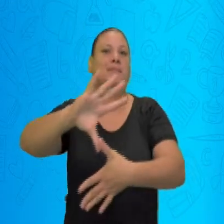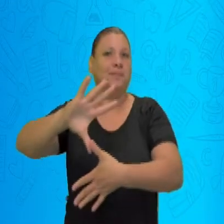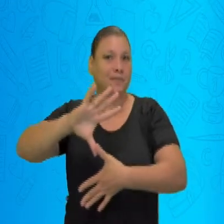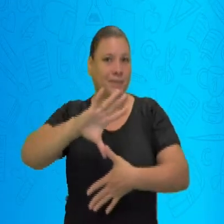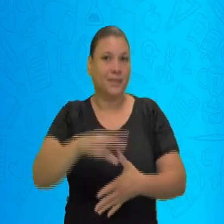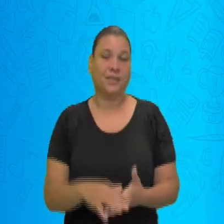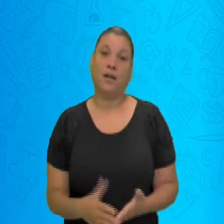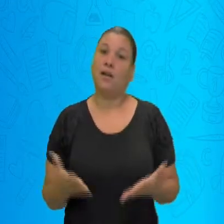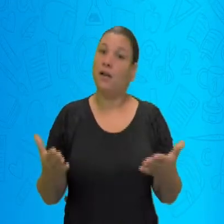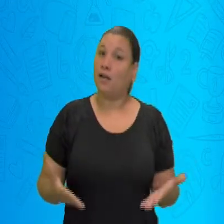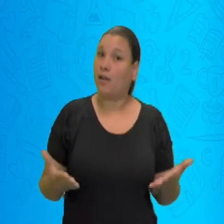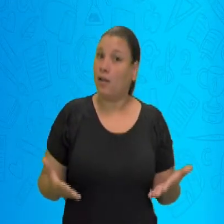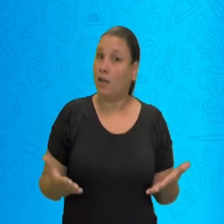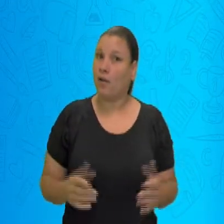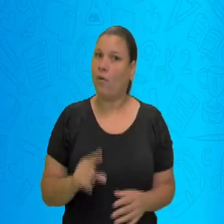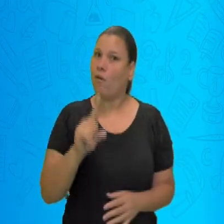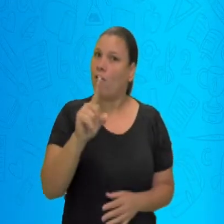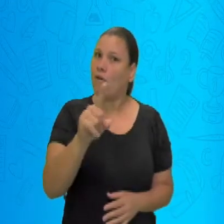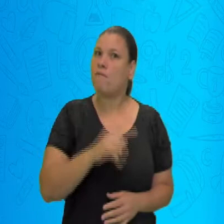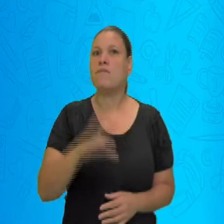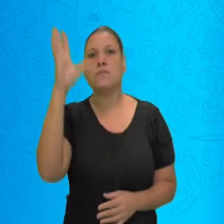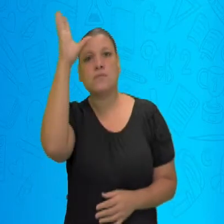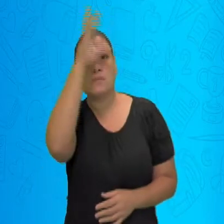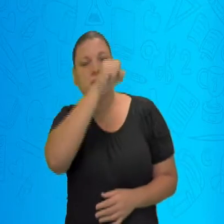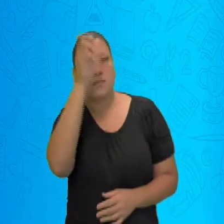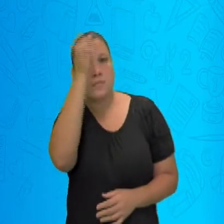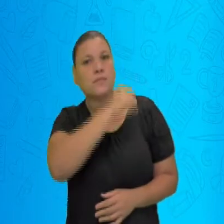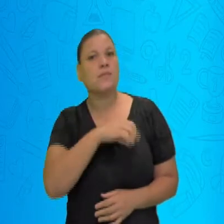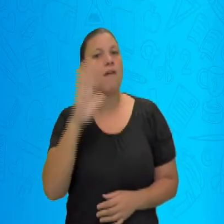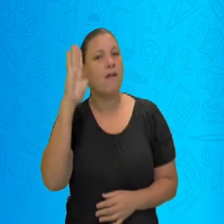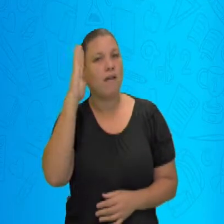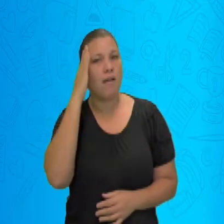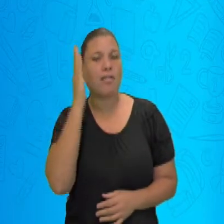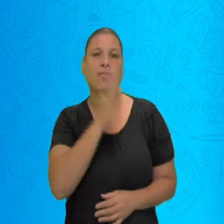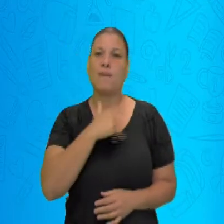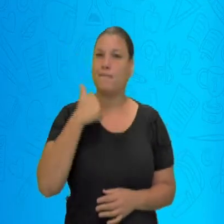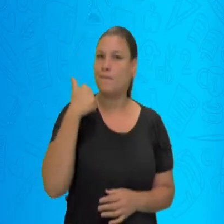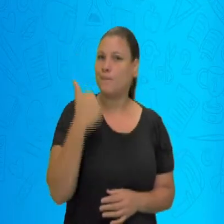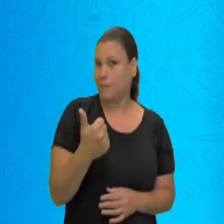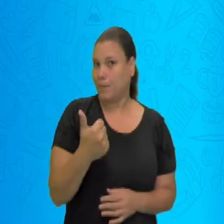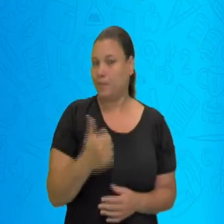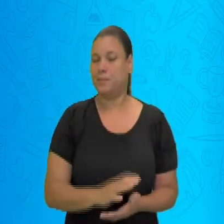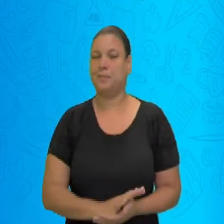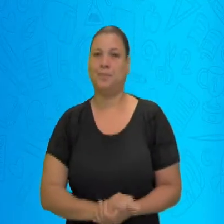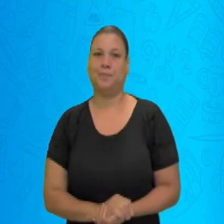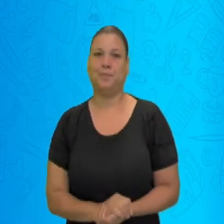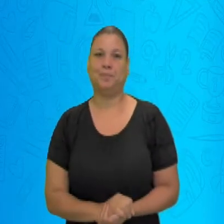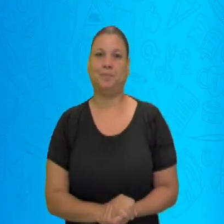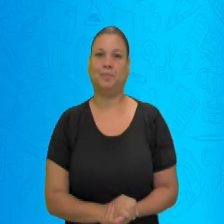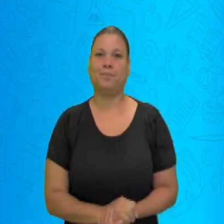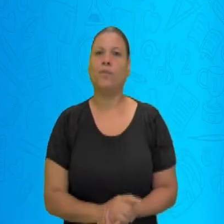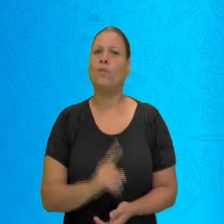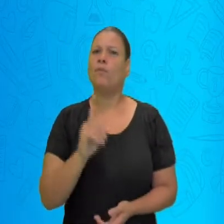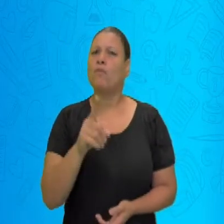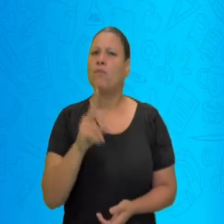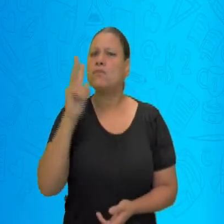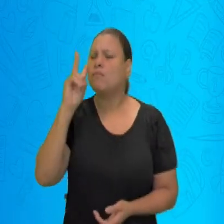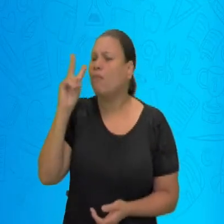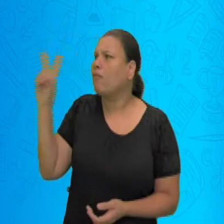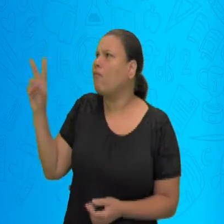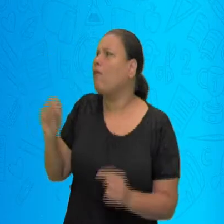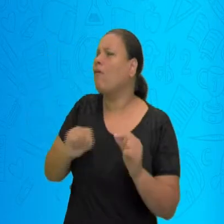para melhor estudar, para melhor conhecer. Mas nós vamos ver durante essa aula que não é